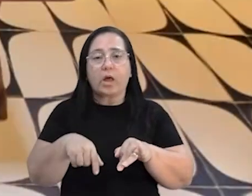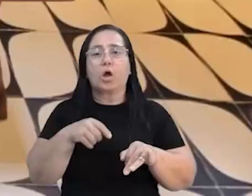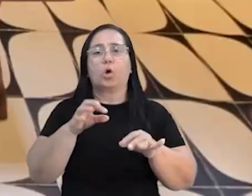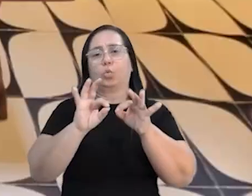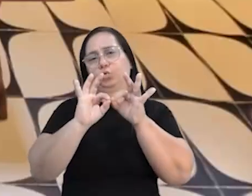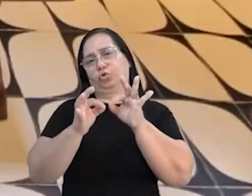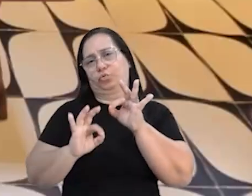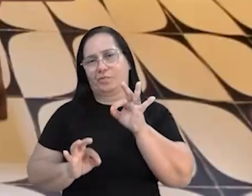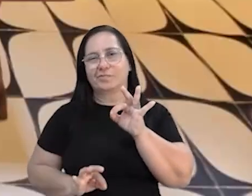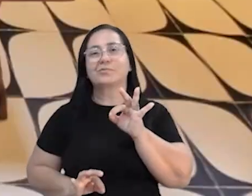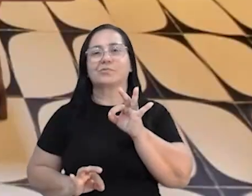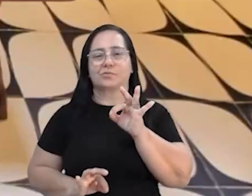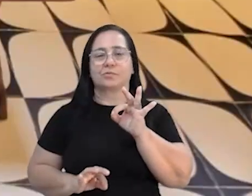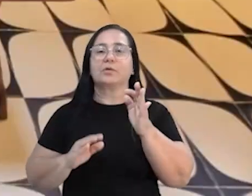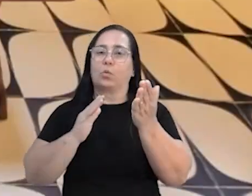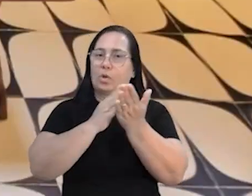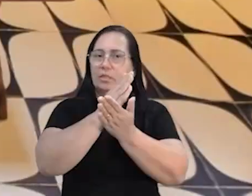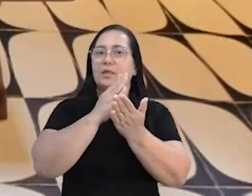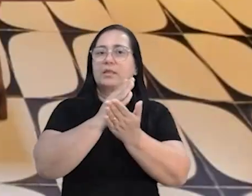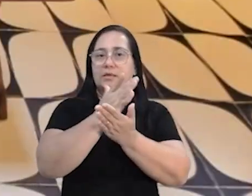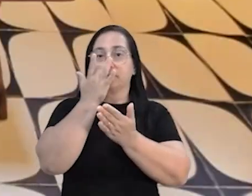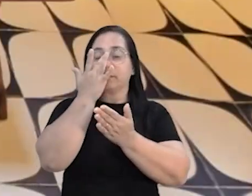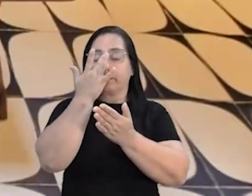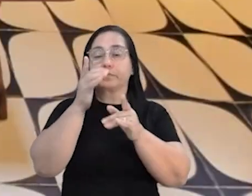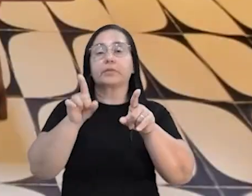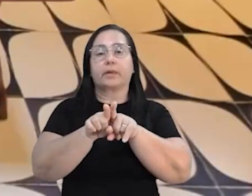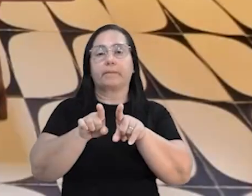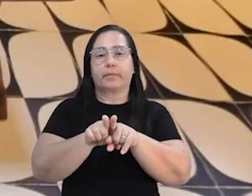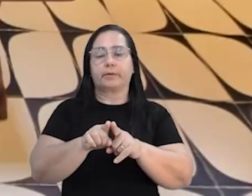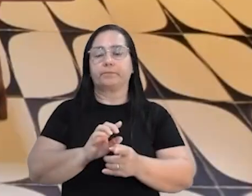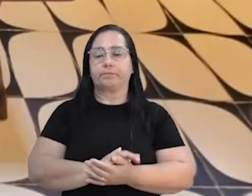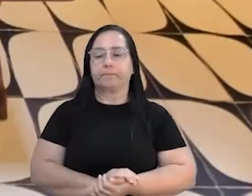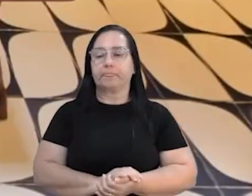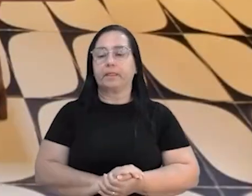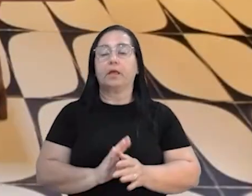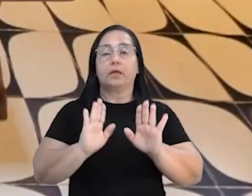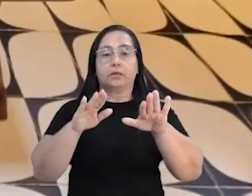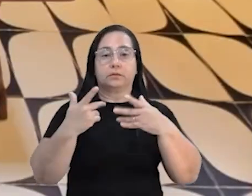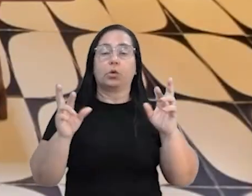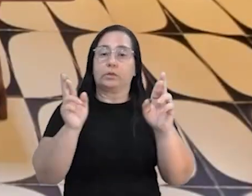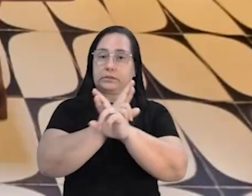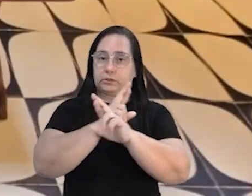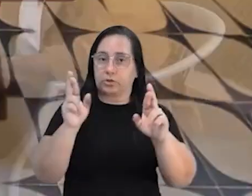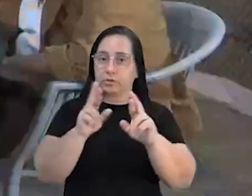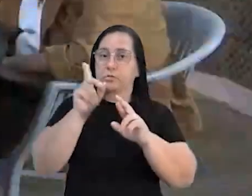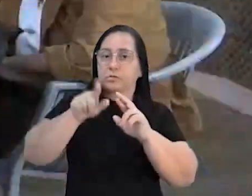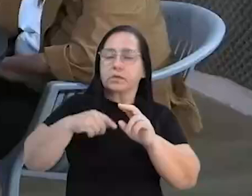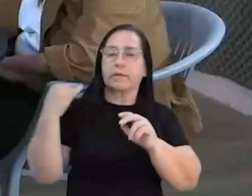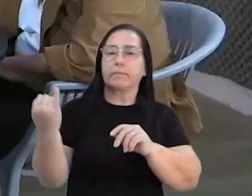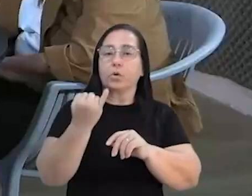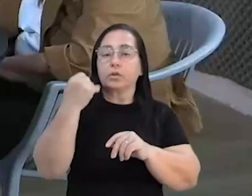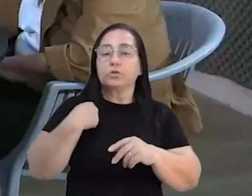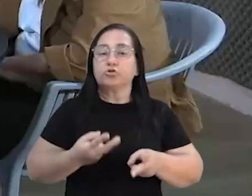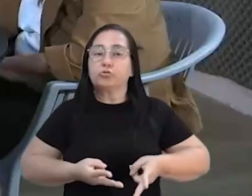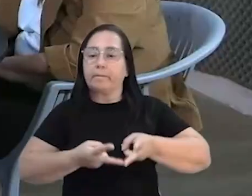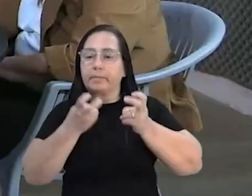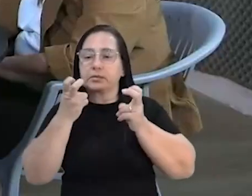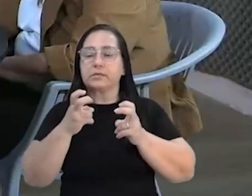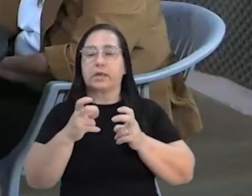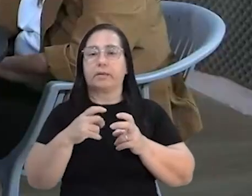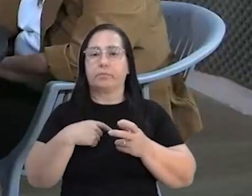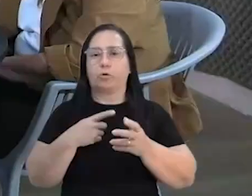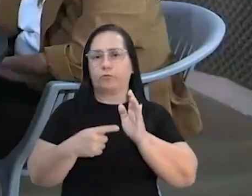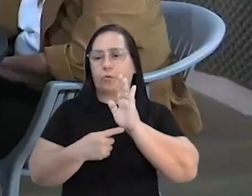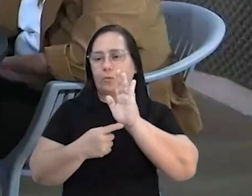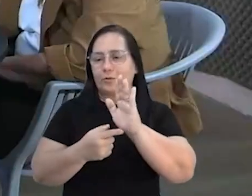discurso, certo? Viram a tendência também, né? Então, essas relações são importantes e a gente vê. Aqui eu vou puxar a